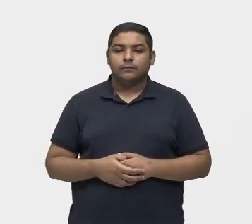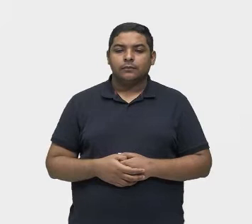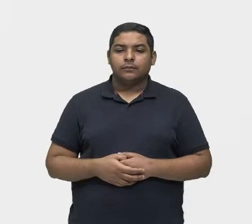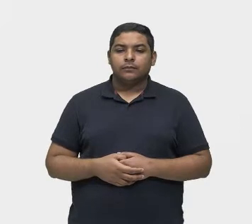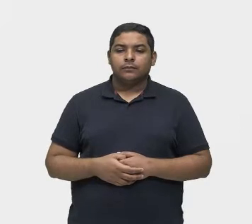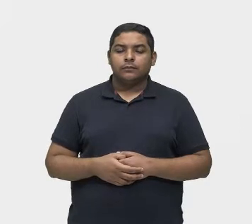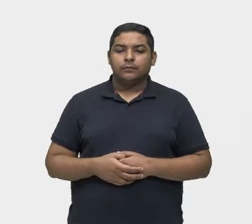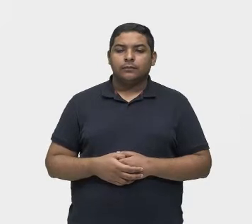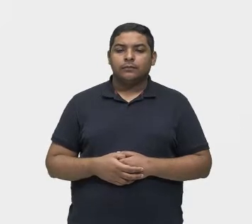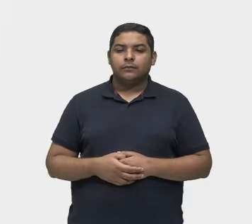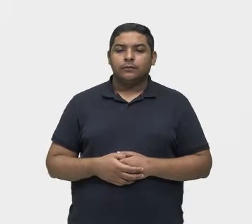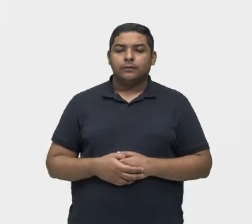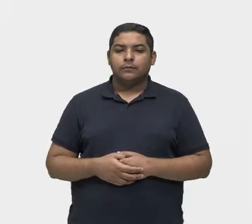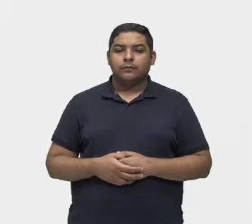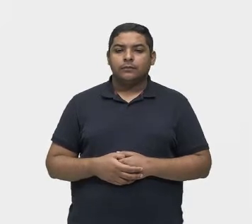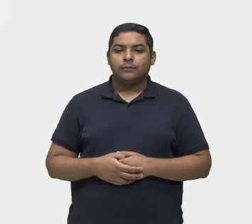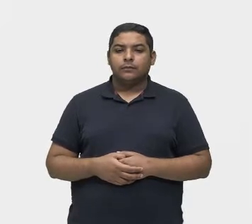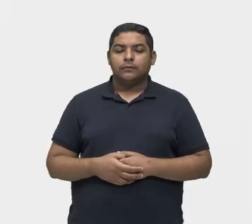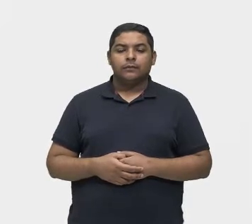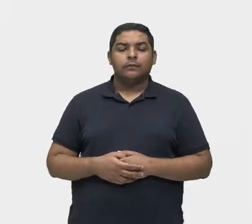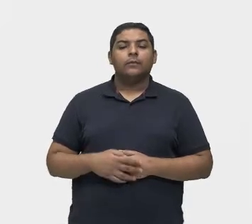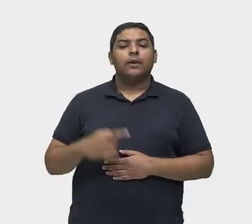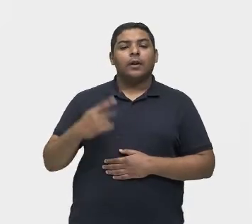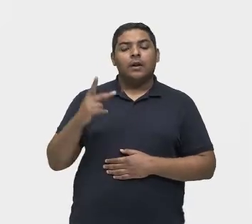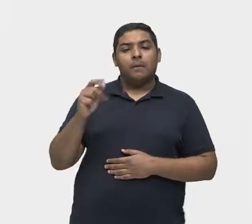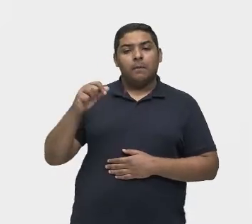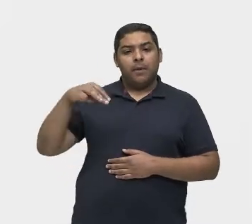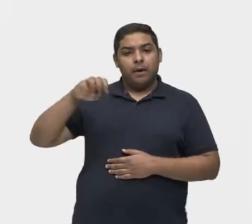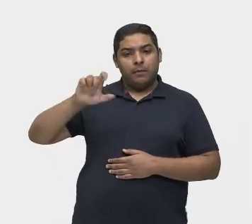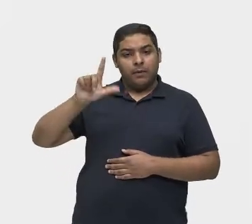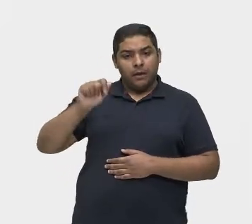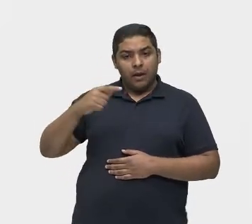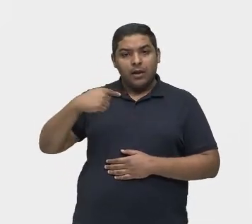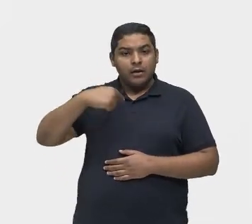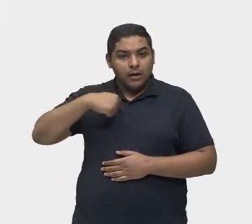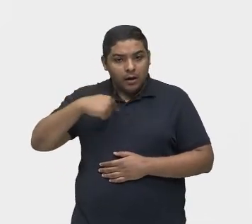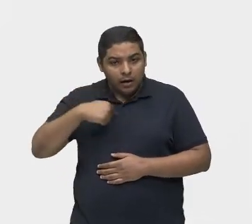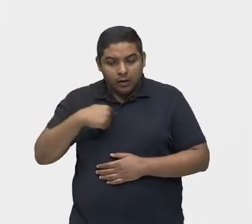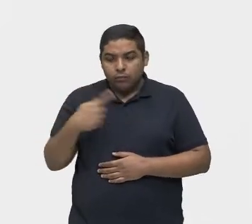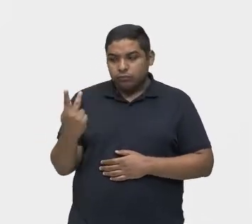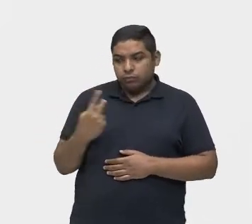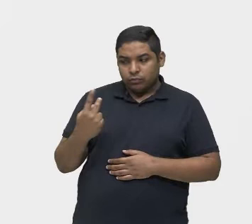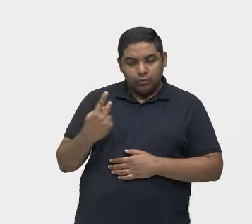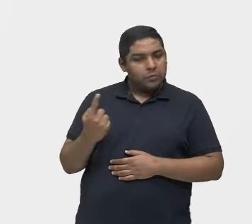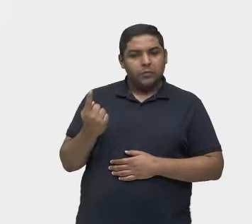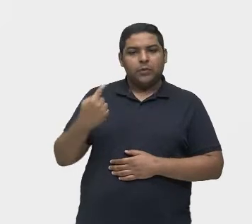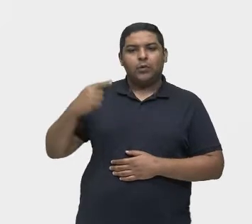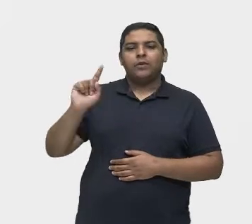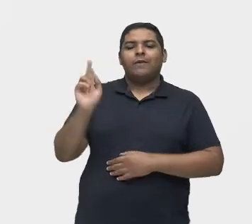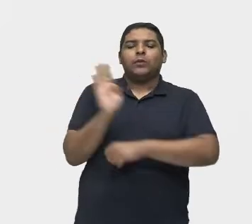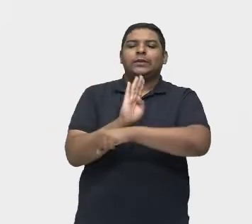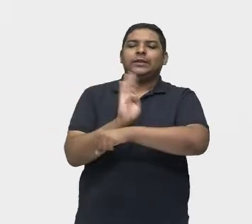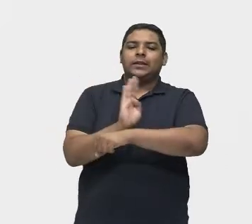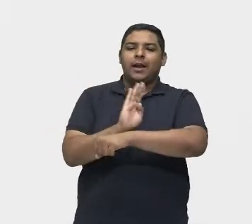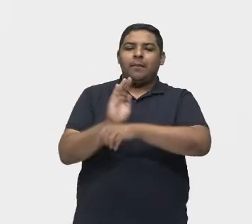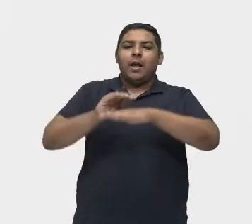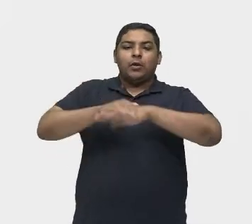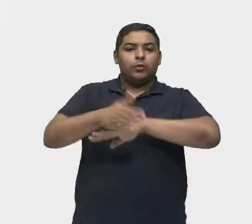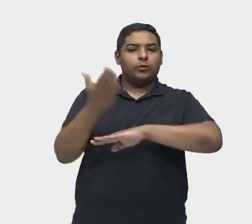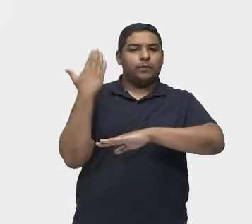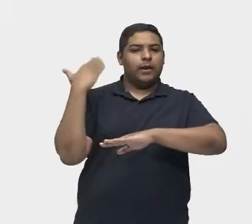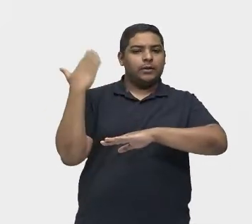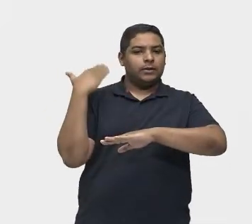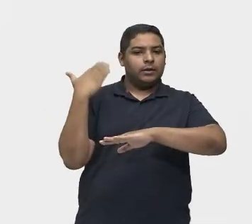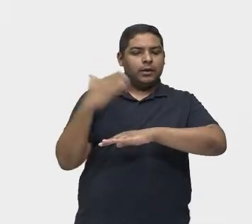night. Então, a Pamela e eu não estivemos ou não estávamos no cinema noite passada ou na última